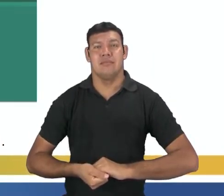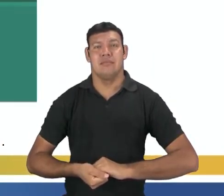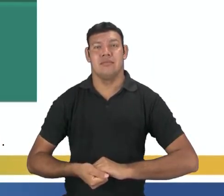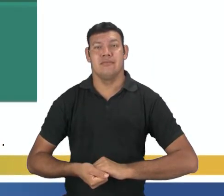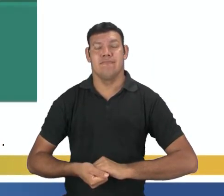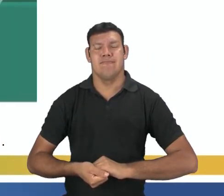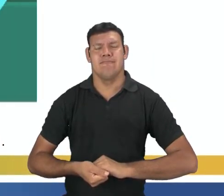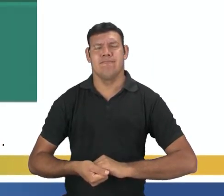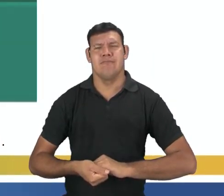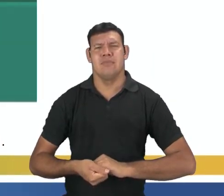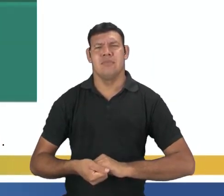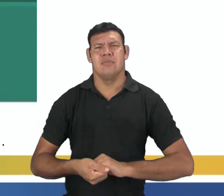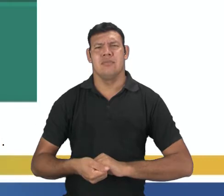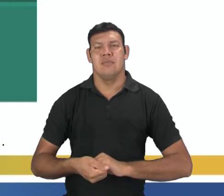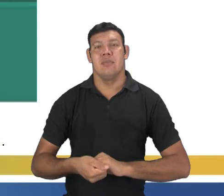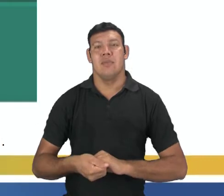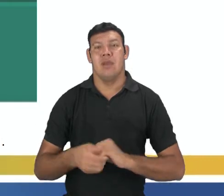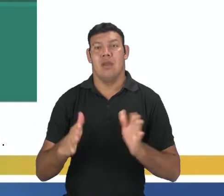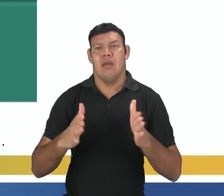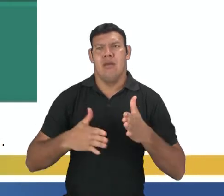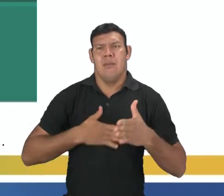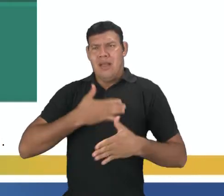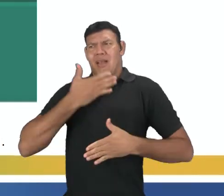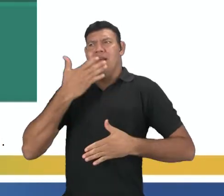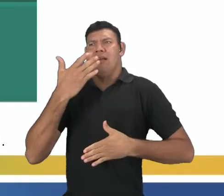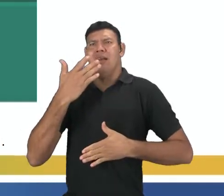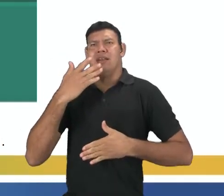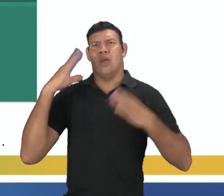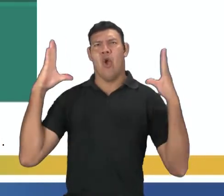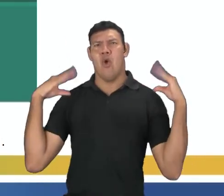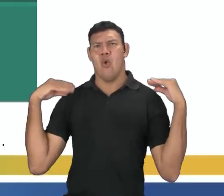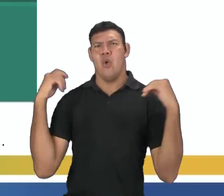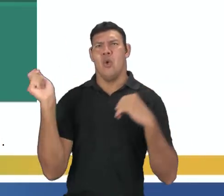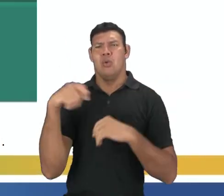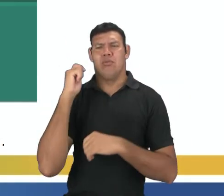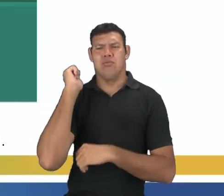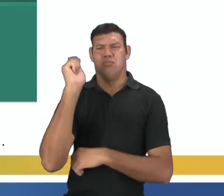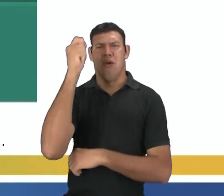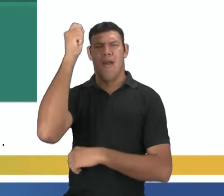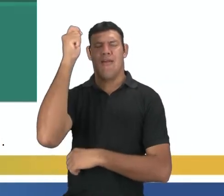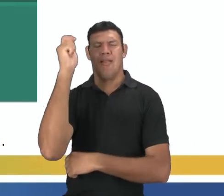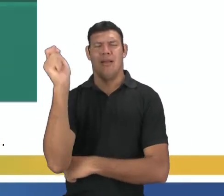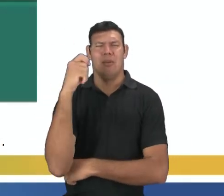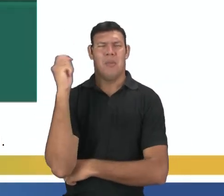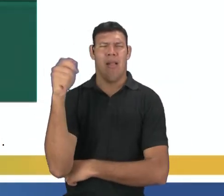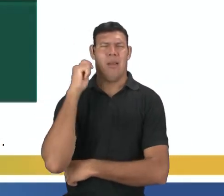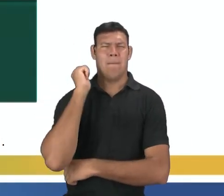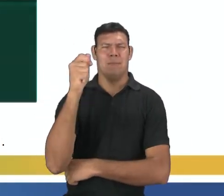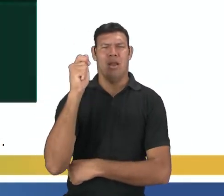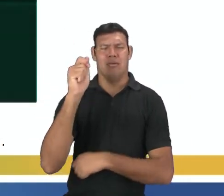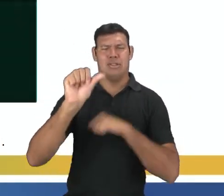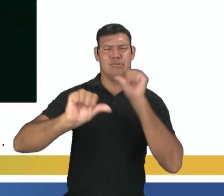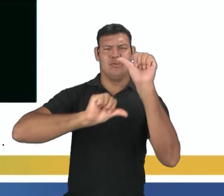Até que, de repente, aparece uma fada e transformou a moça em uma princesa.